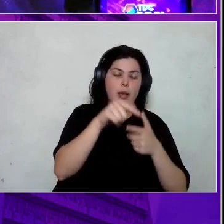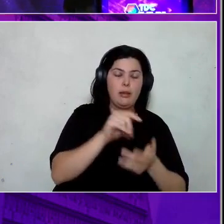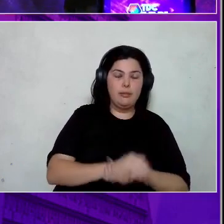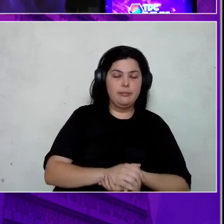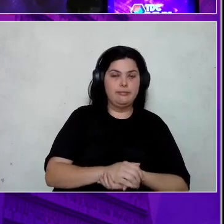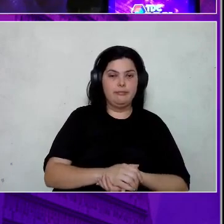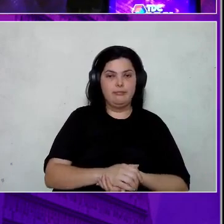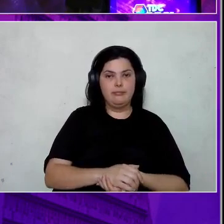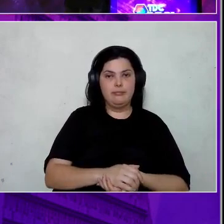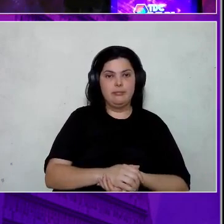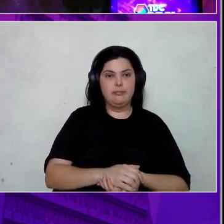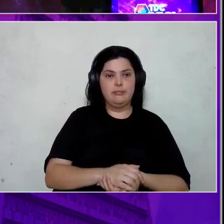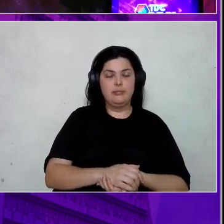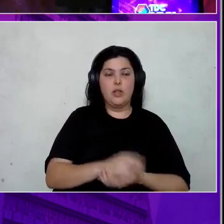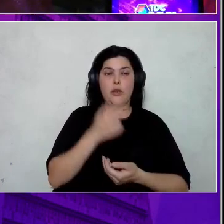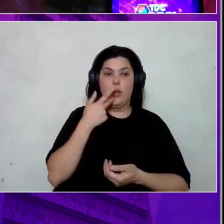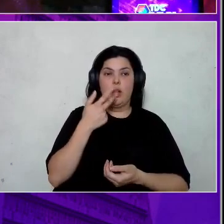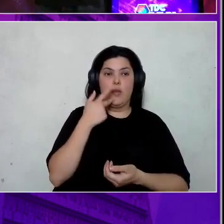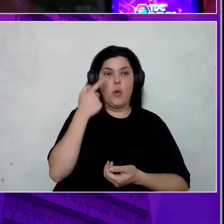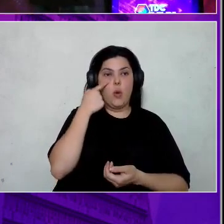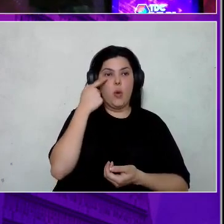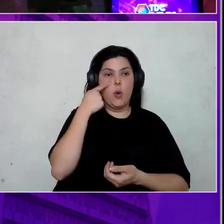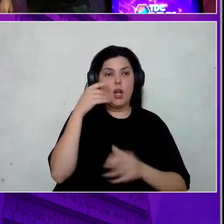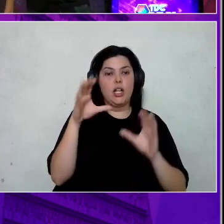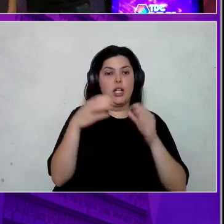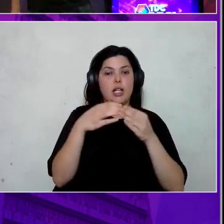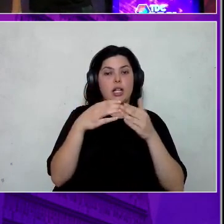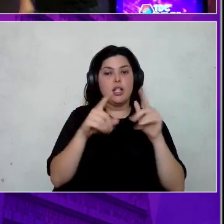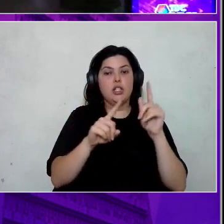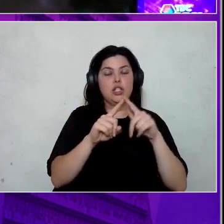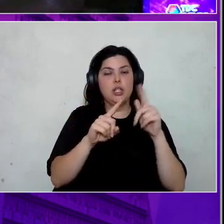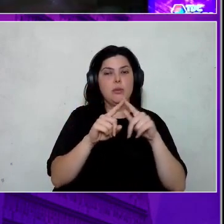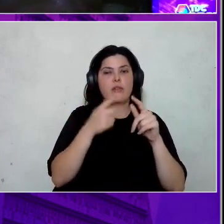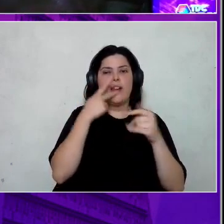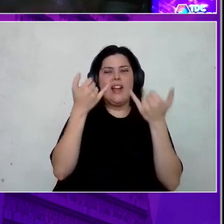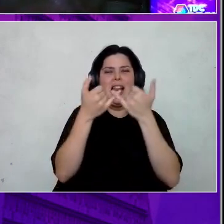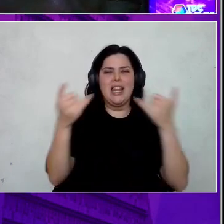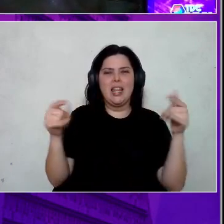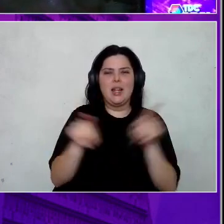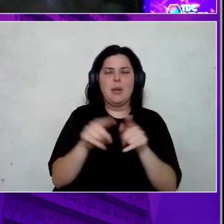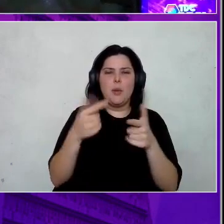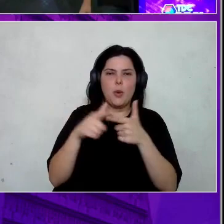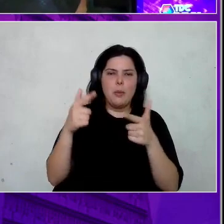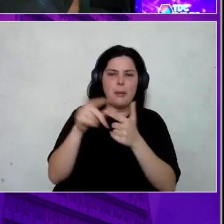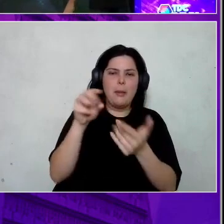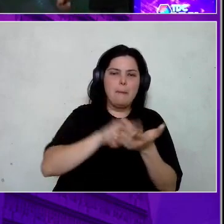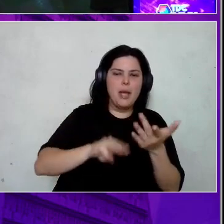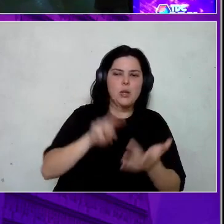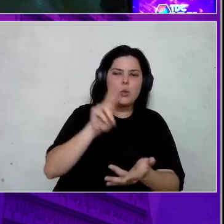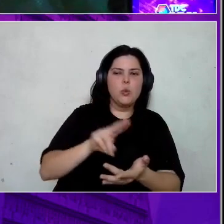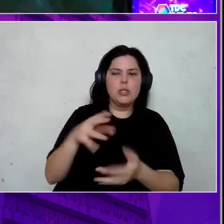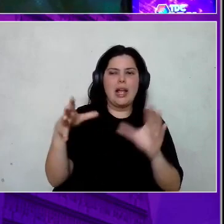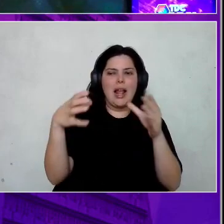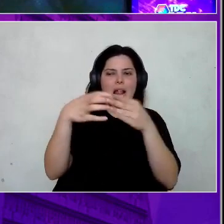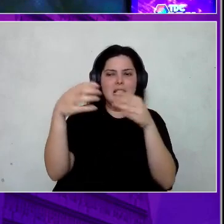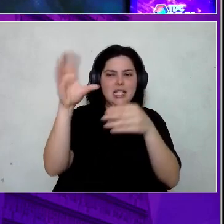Aí eu dizia, ó, classe tal, era capaz de dizer até a linha, né? Método tal, está lá nessa classe. E aí,